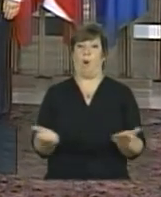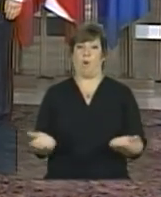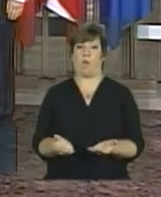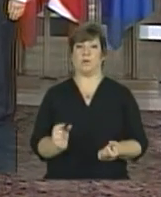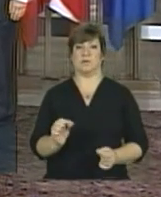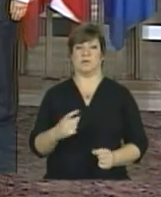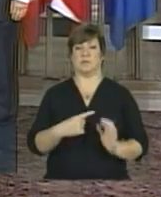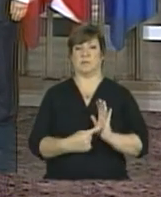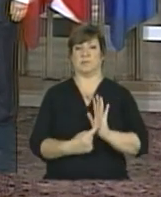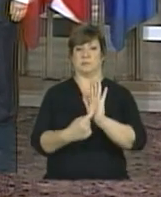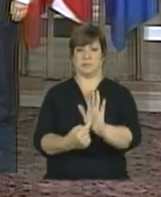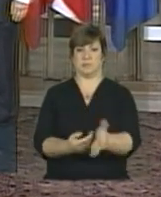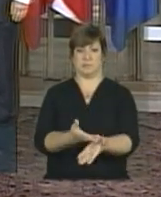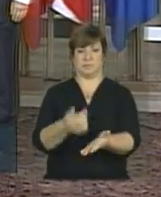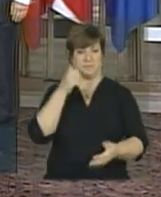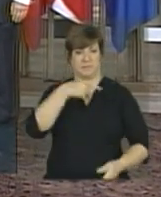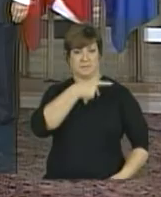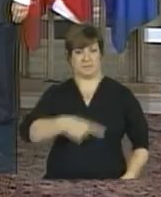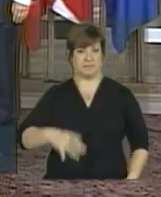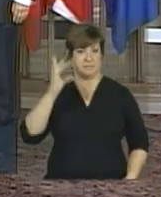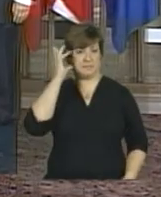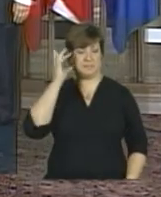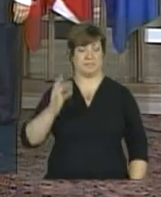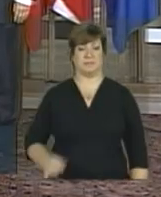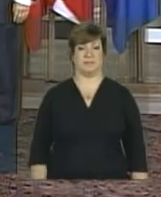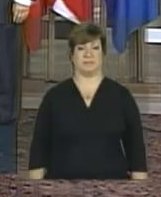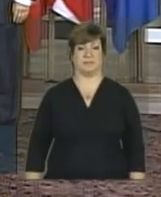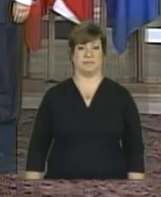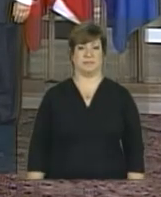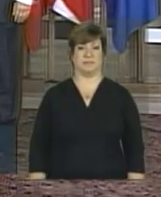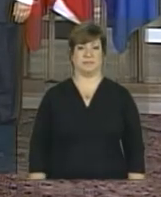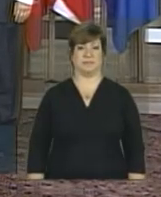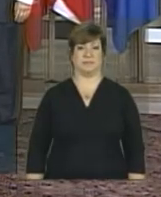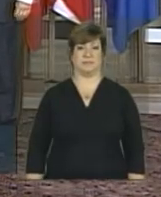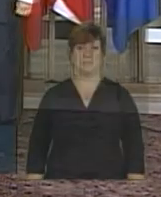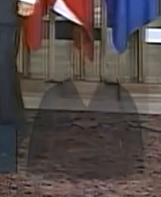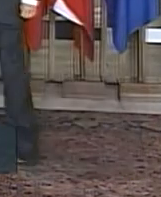serão apresentados à presidenta Dilma Rousseff.